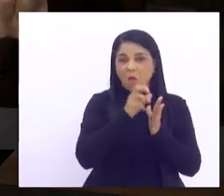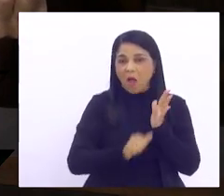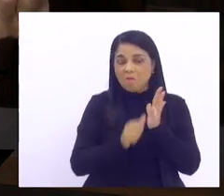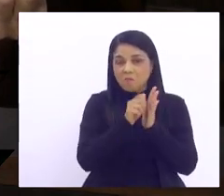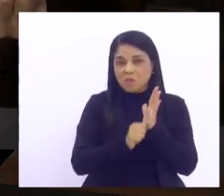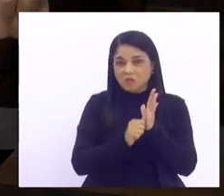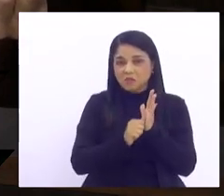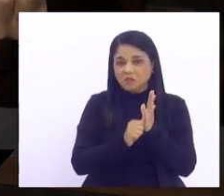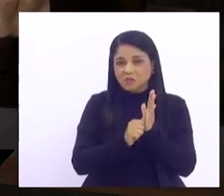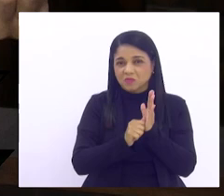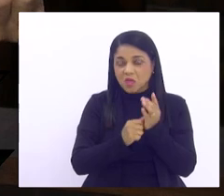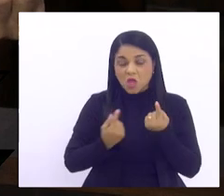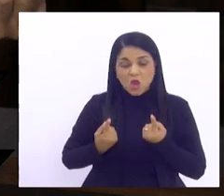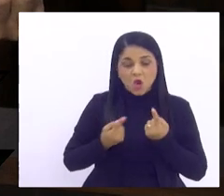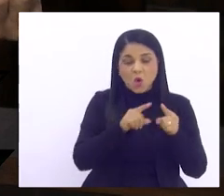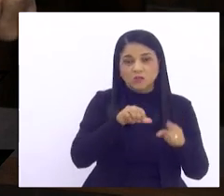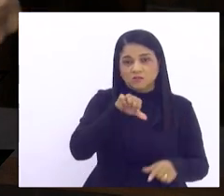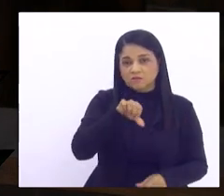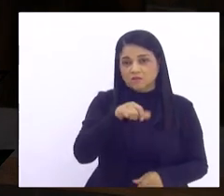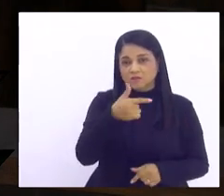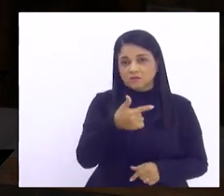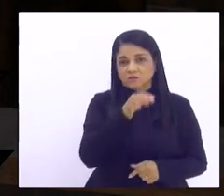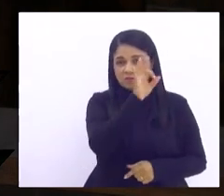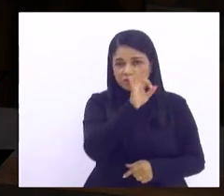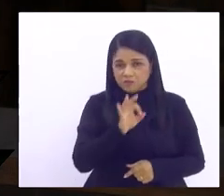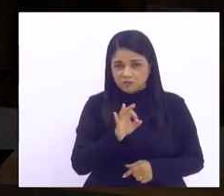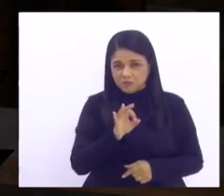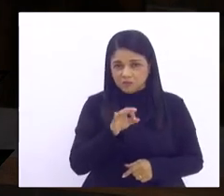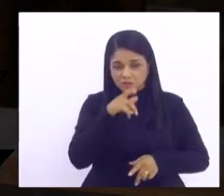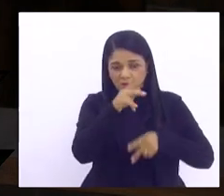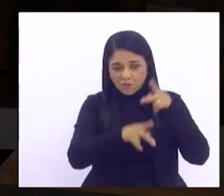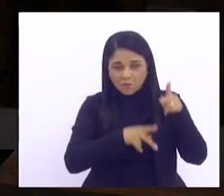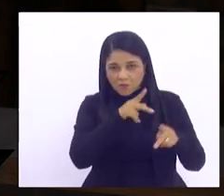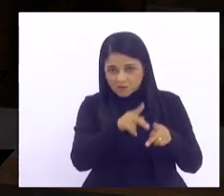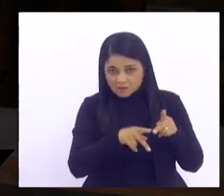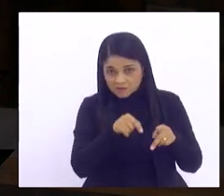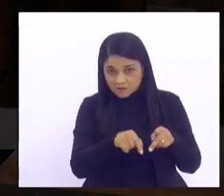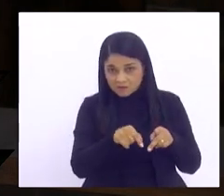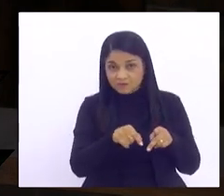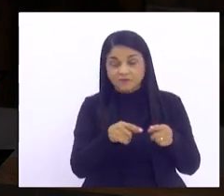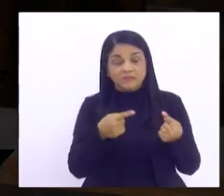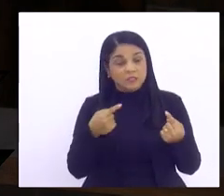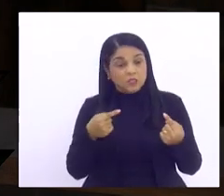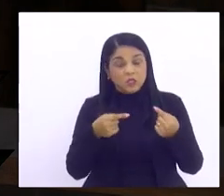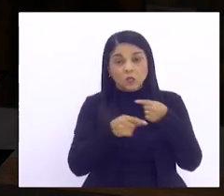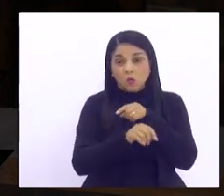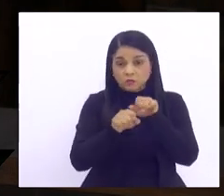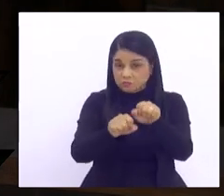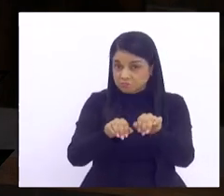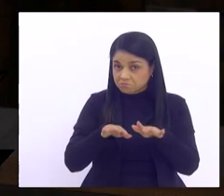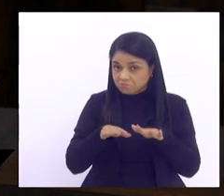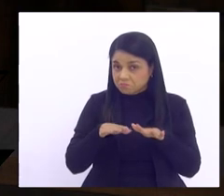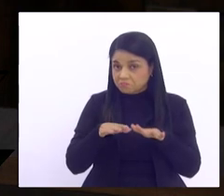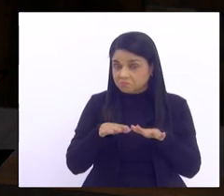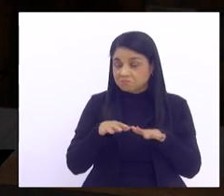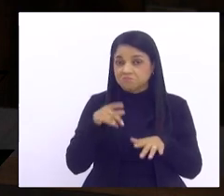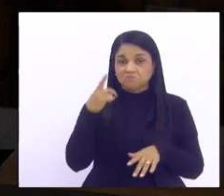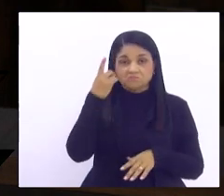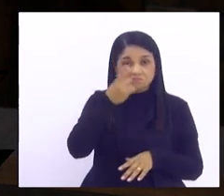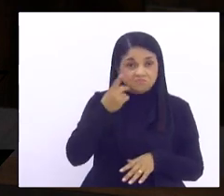vontade de 92% dos brasileiros. E a revelia do parlamento, que são os nossos legítimos